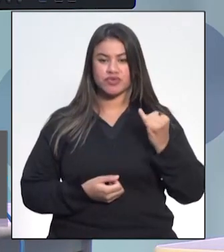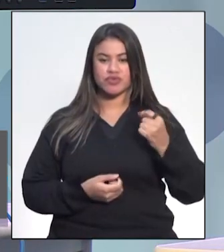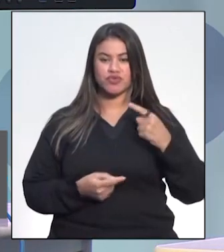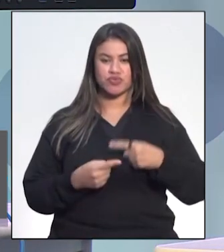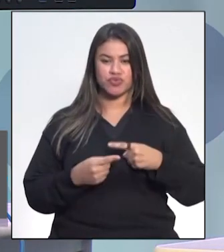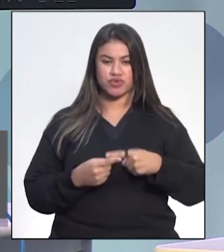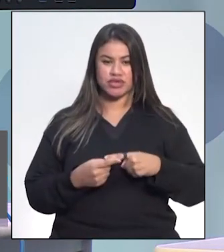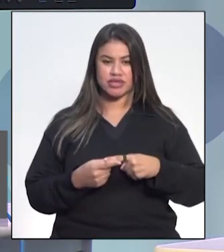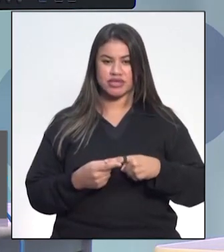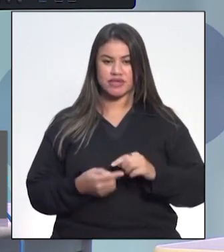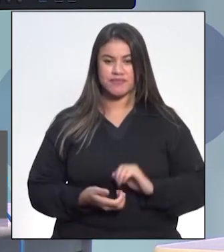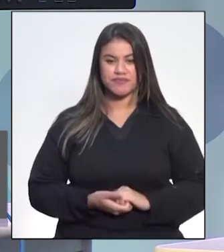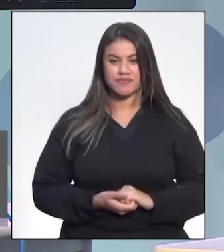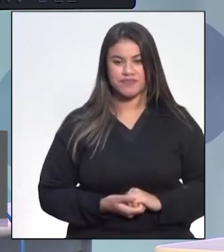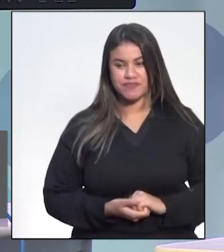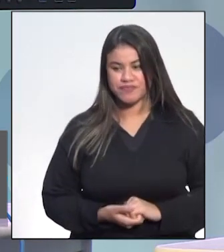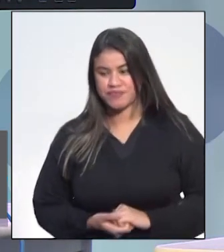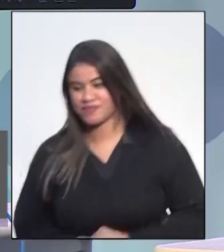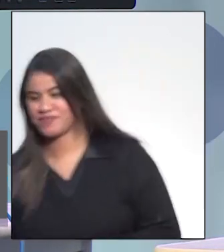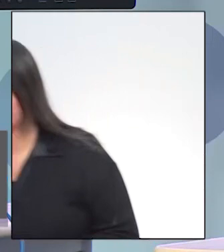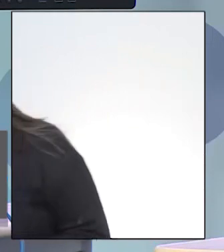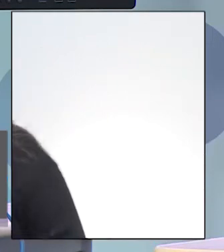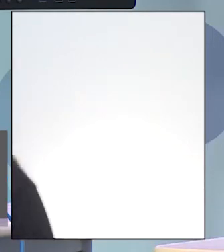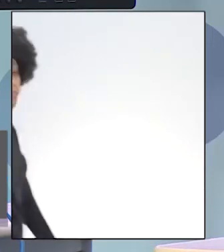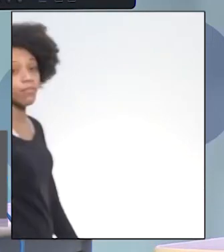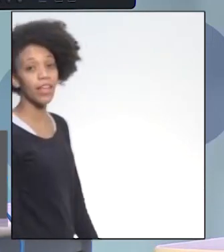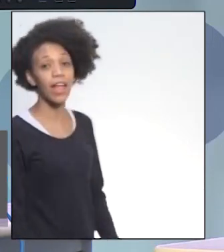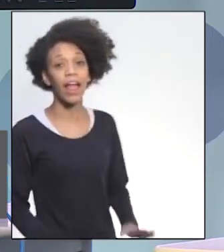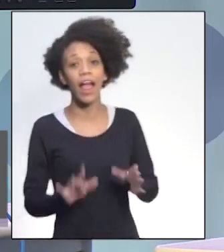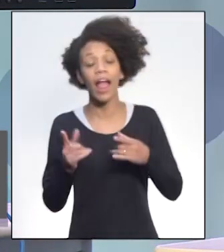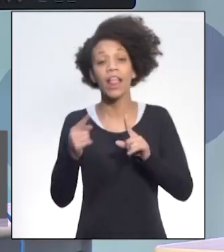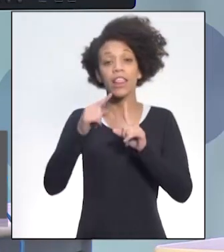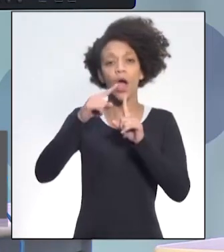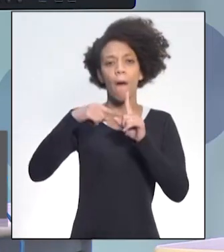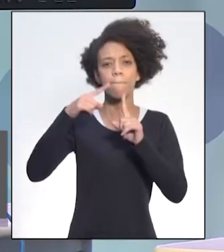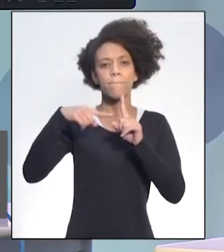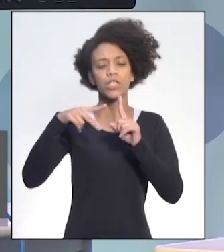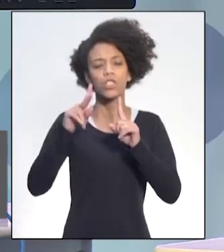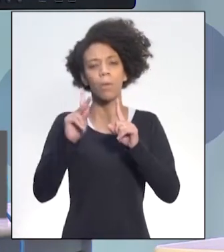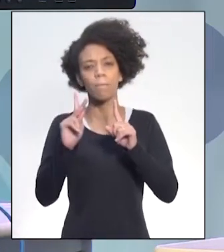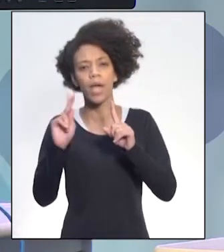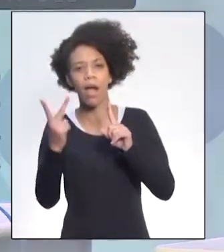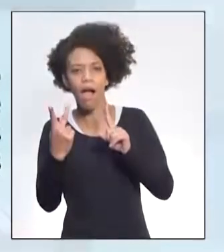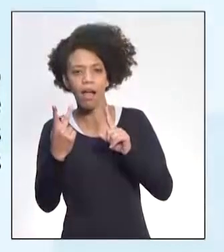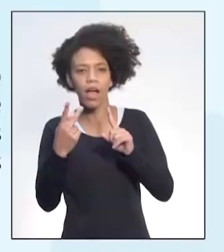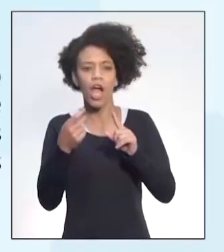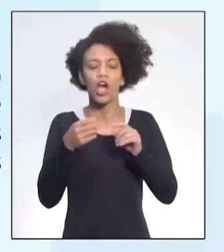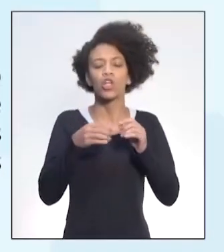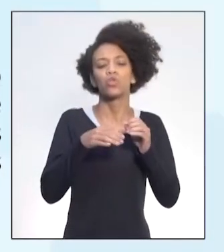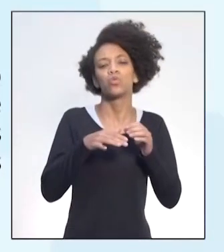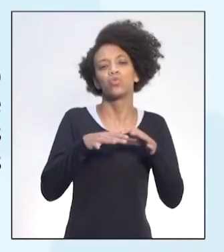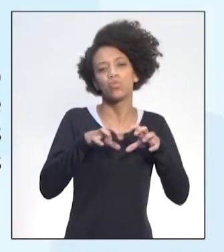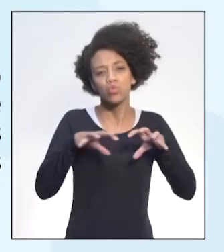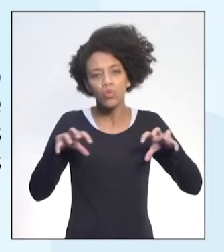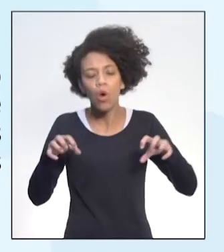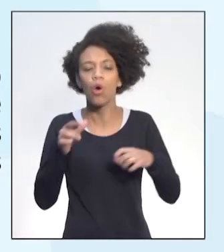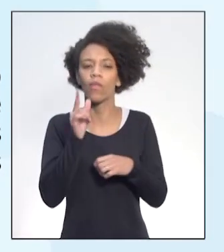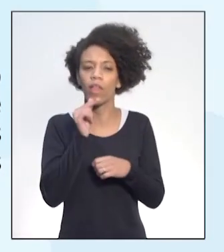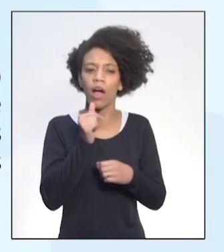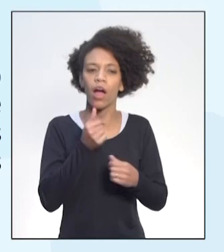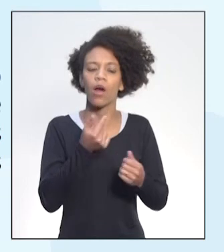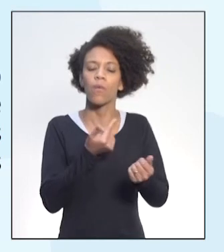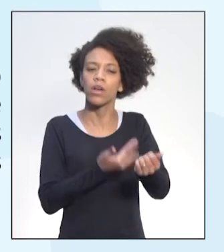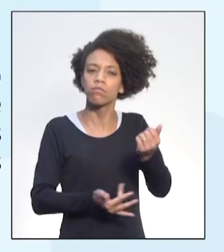Que tenha o medir o pH, né? Nós podemos medir o pH do solo, da água, do